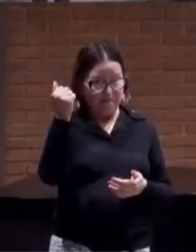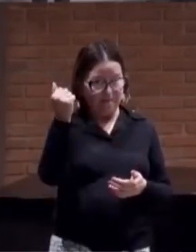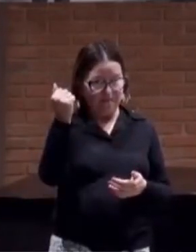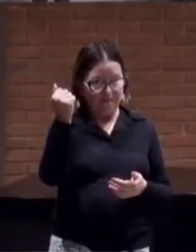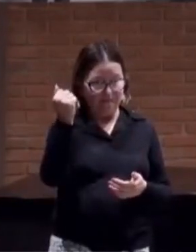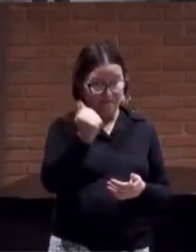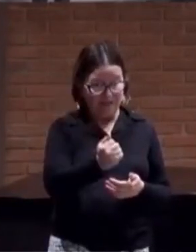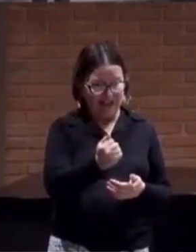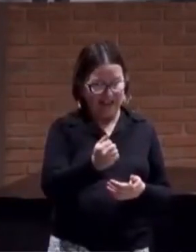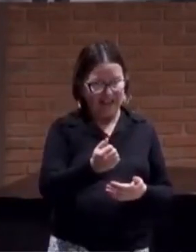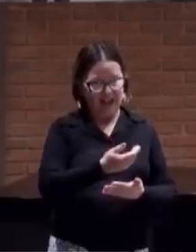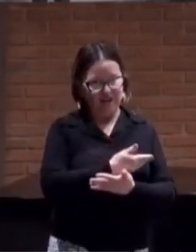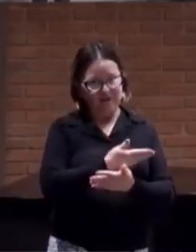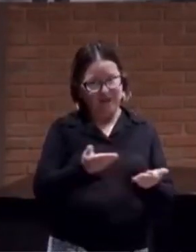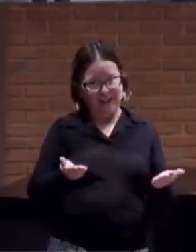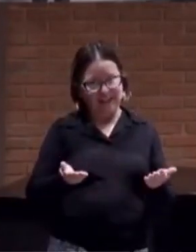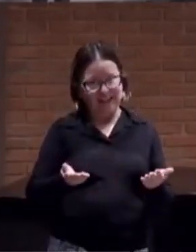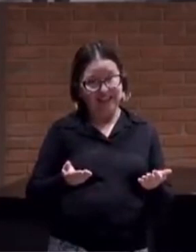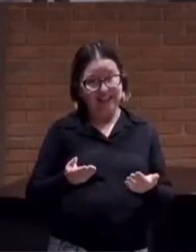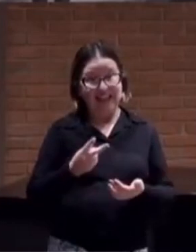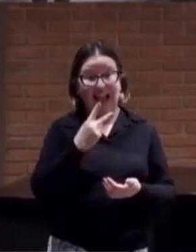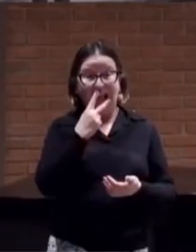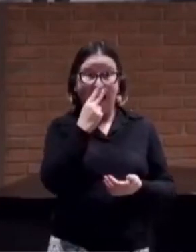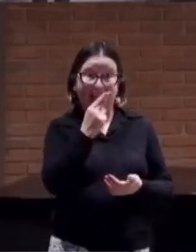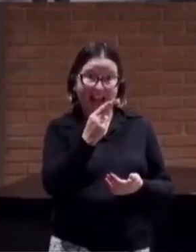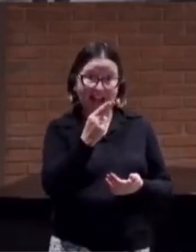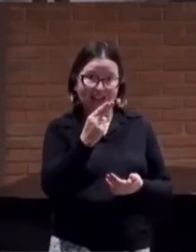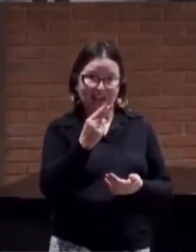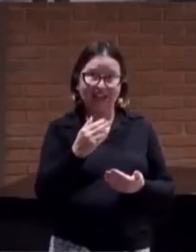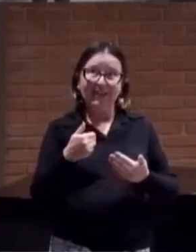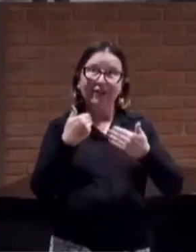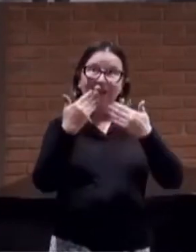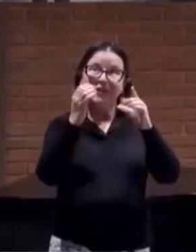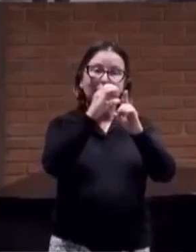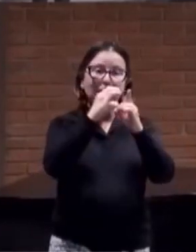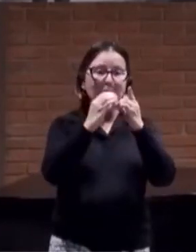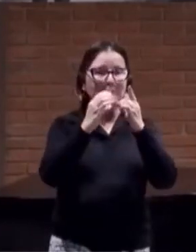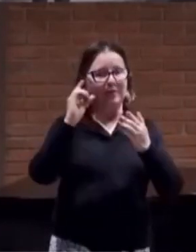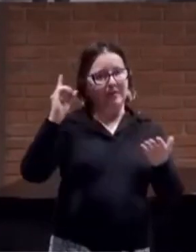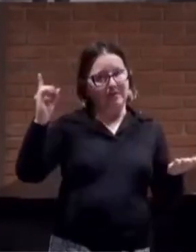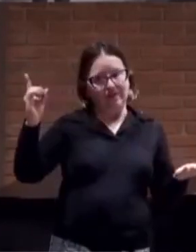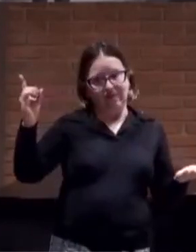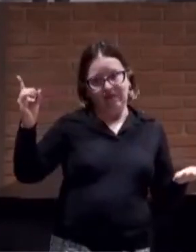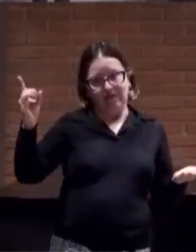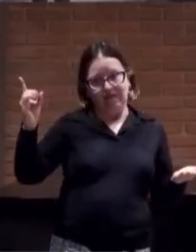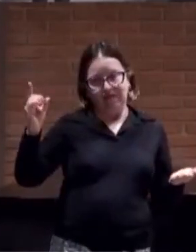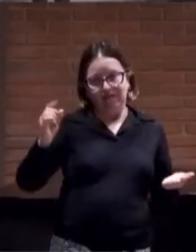ele pensa em tributar um culto a Deus.